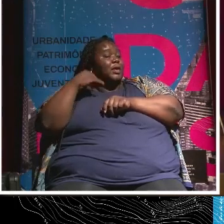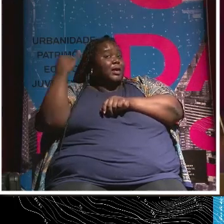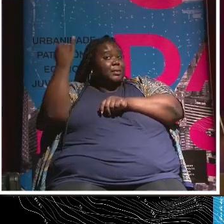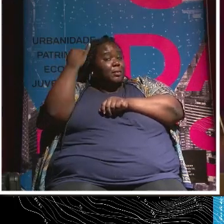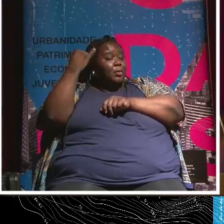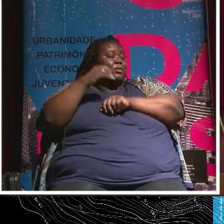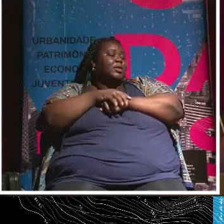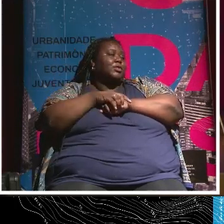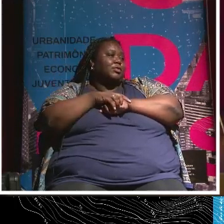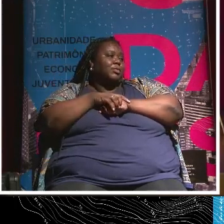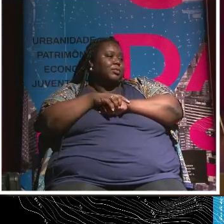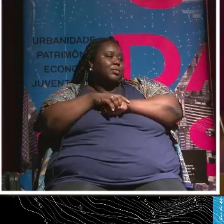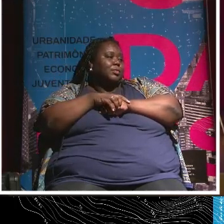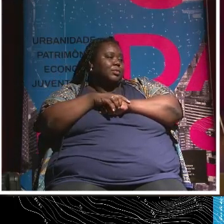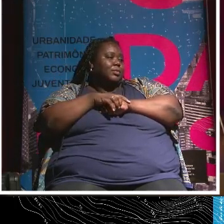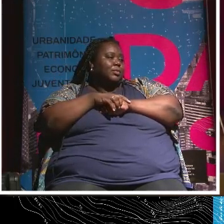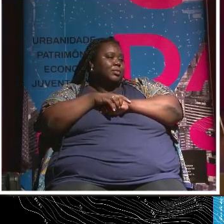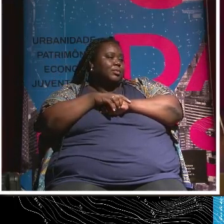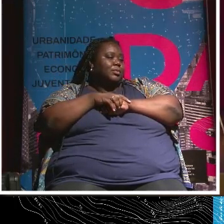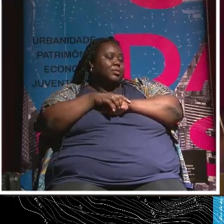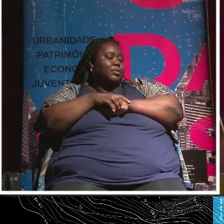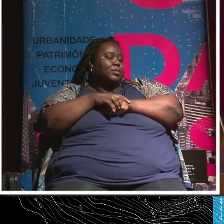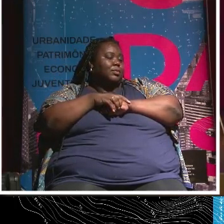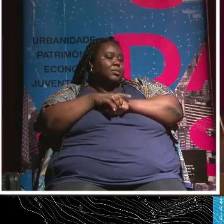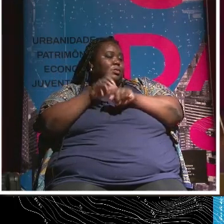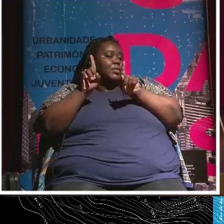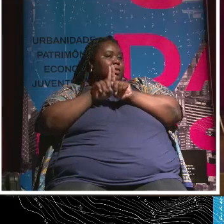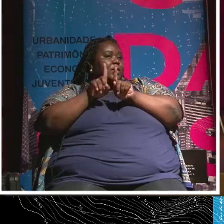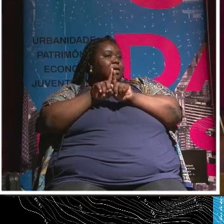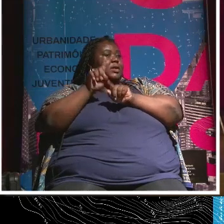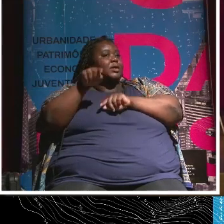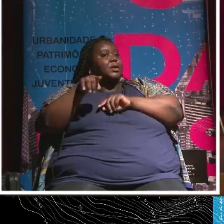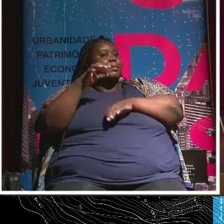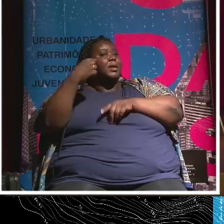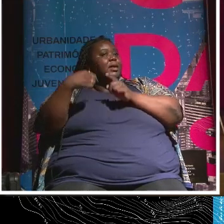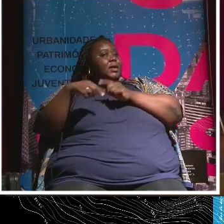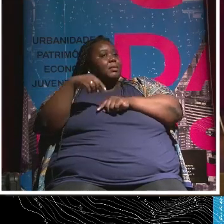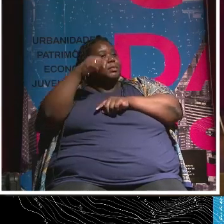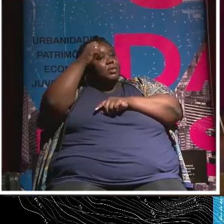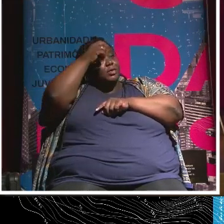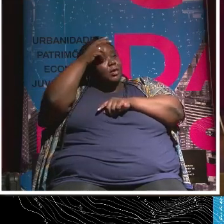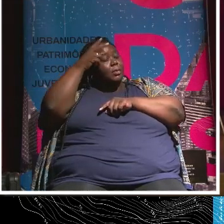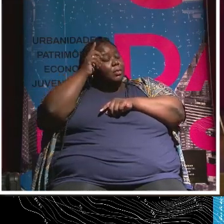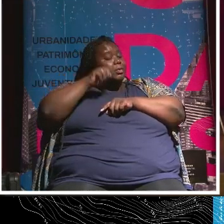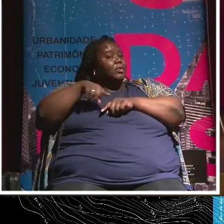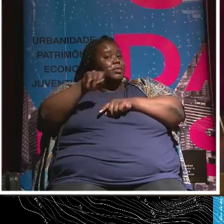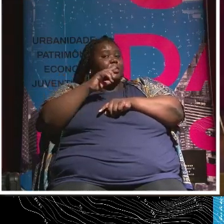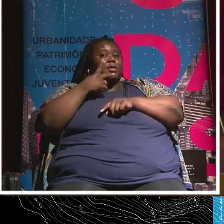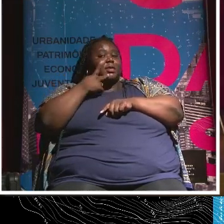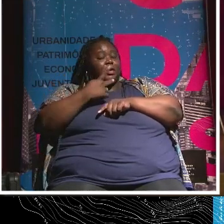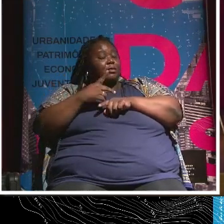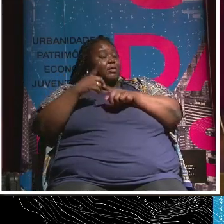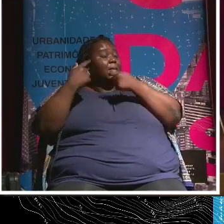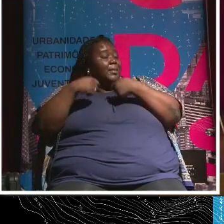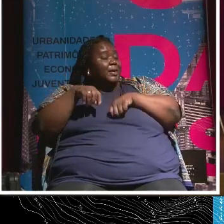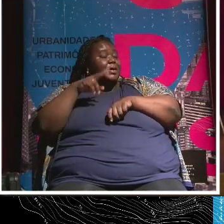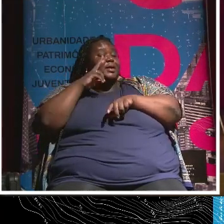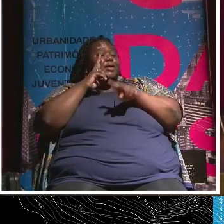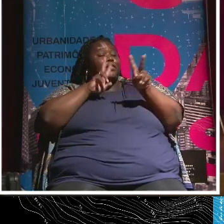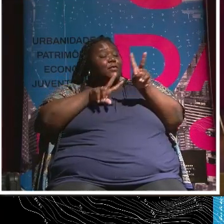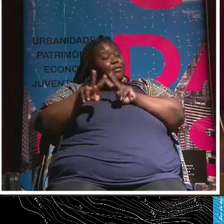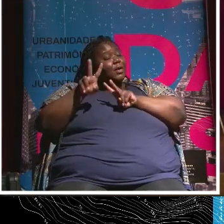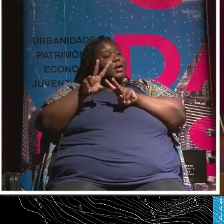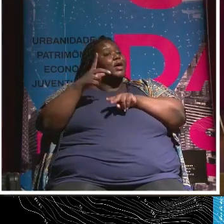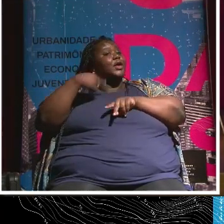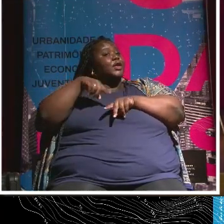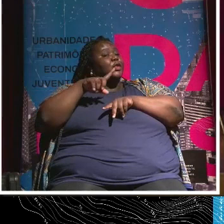importante, né? E trazendo para a questão da política pública, o que você está dizendo, é preciso escutar, né?